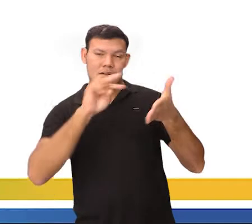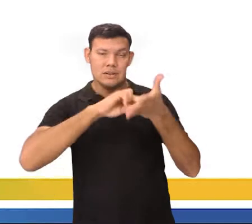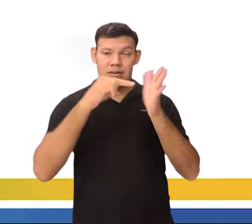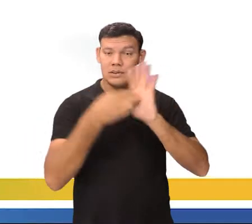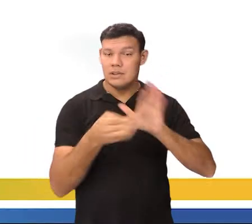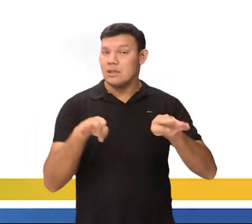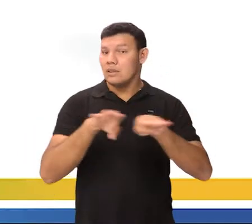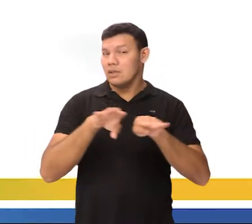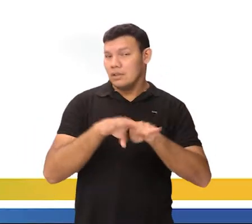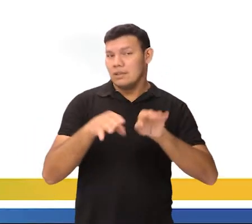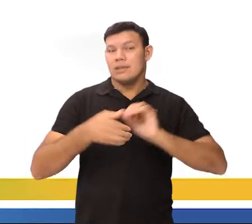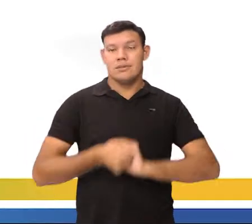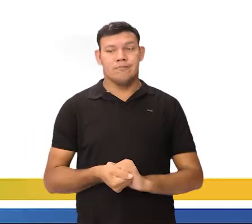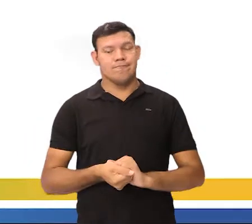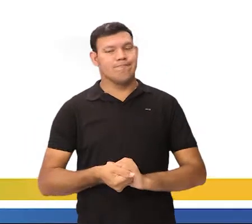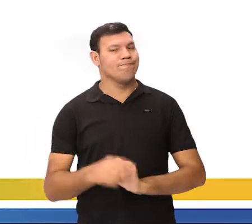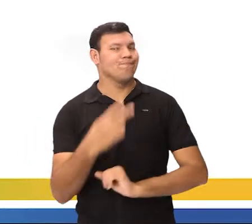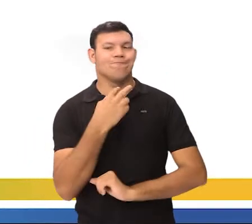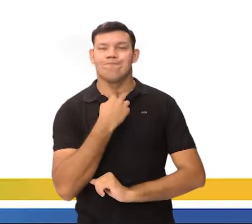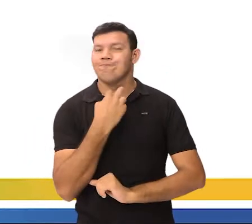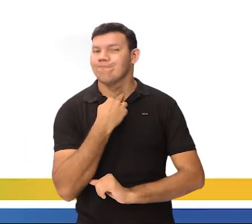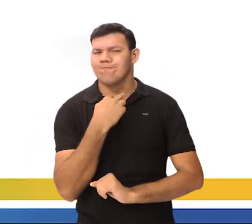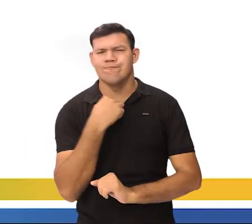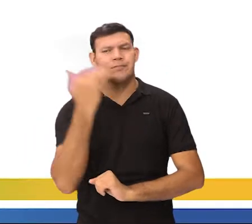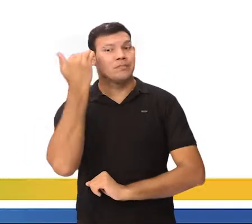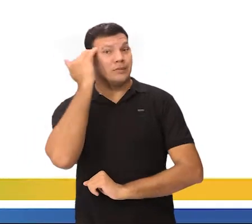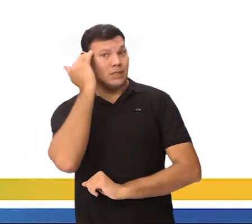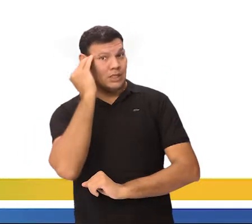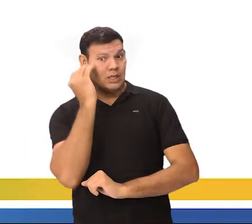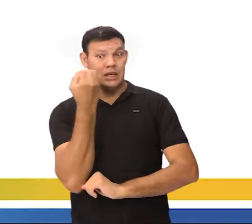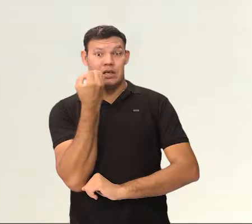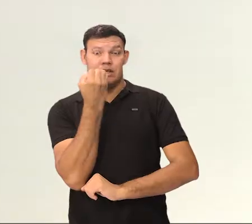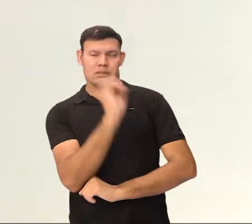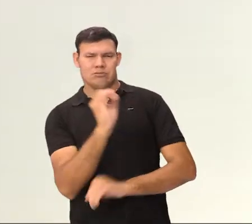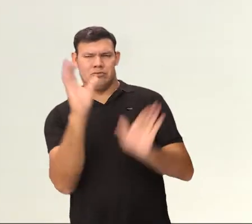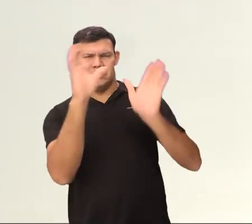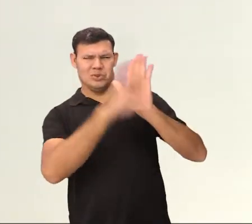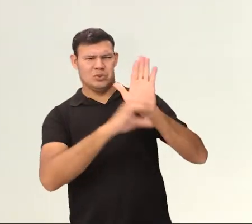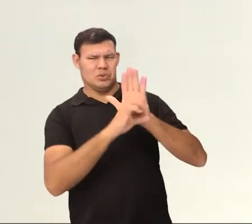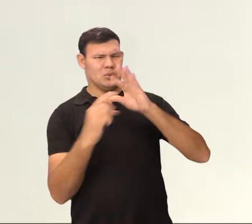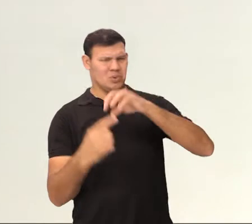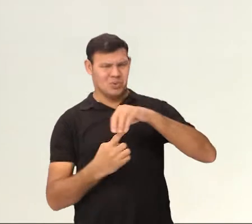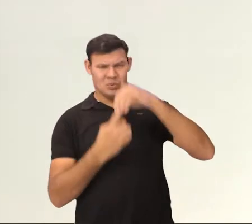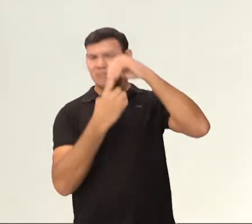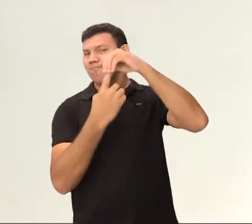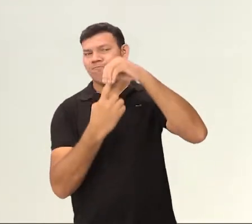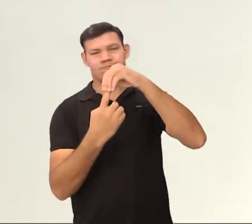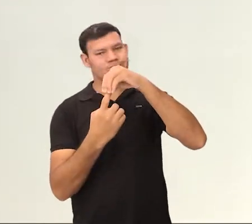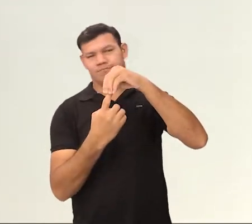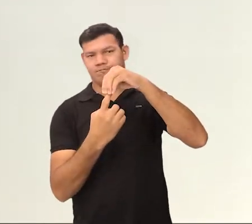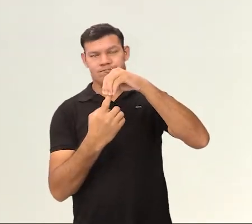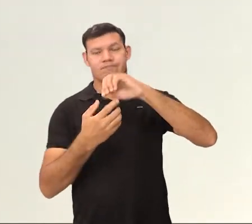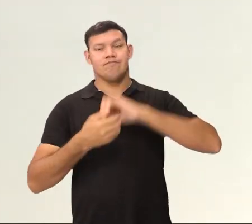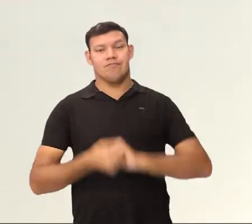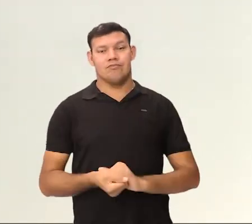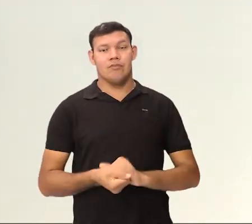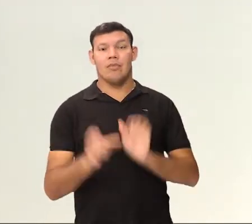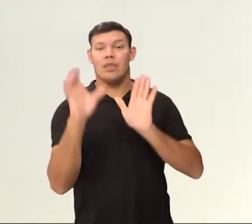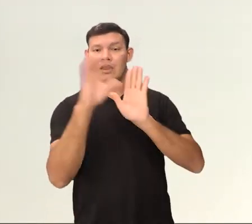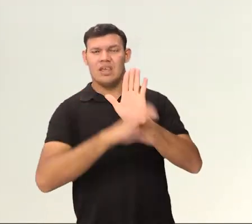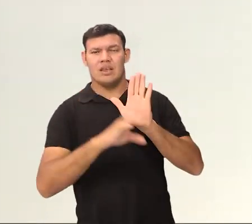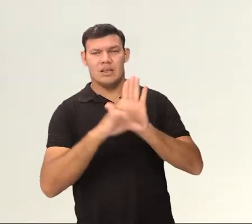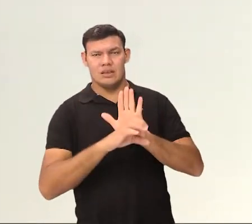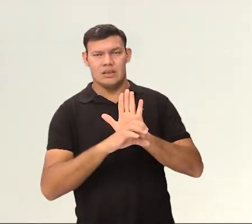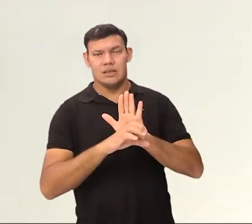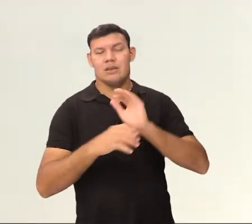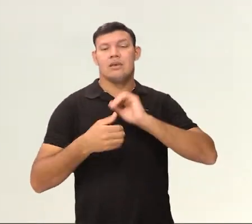significados. A gente não tem como entender a história como um conceito único e um conceito que não